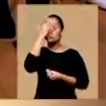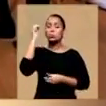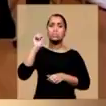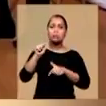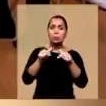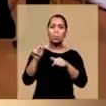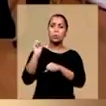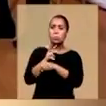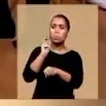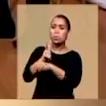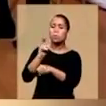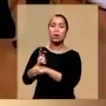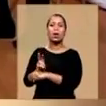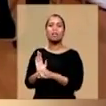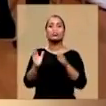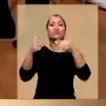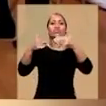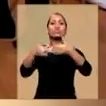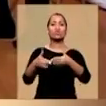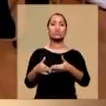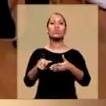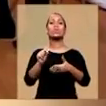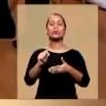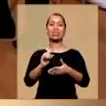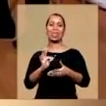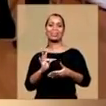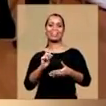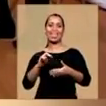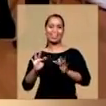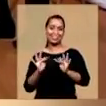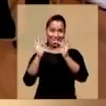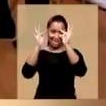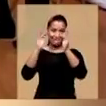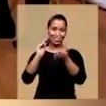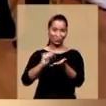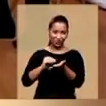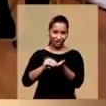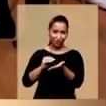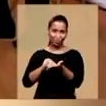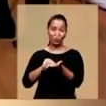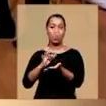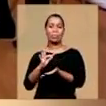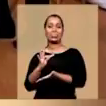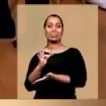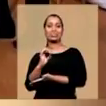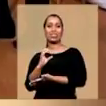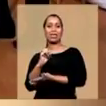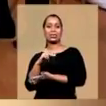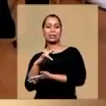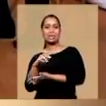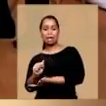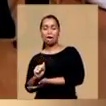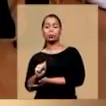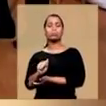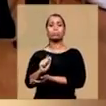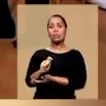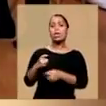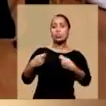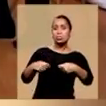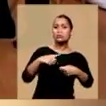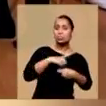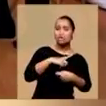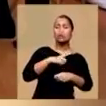e não focando na parte técnica. Você sente isso mesmo, que a parte técnica, eles têm essa necessidade